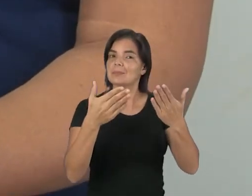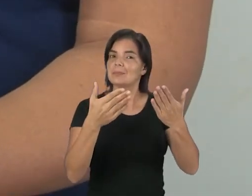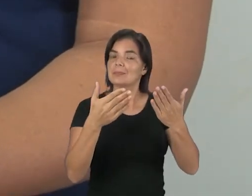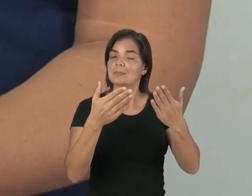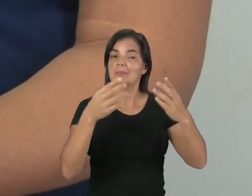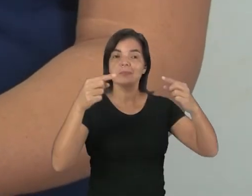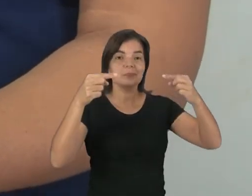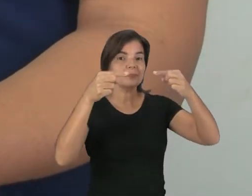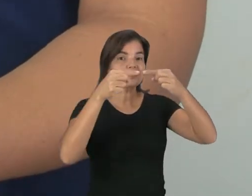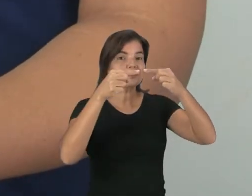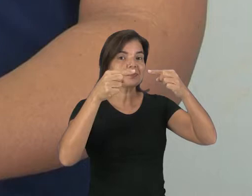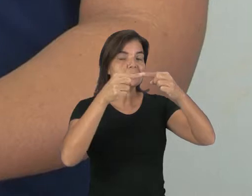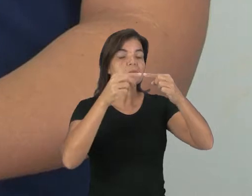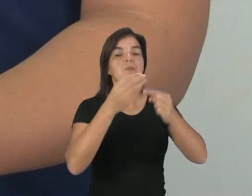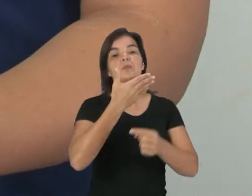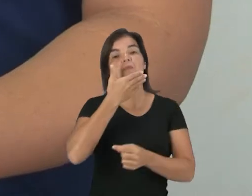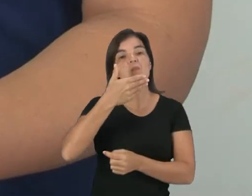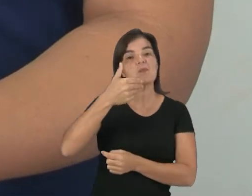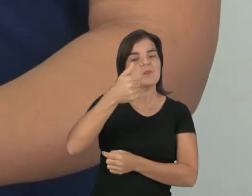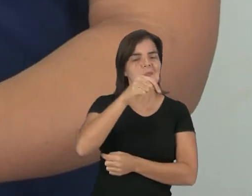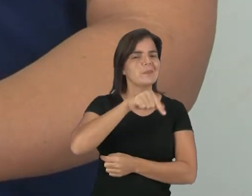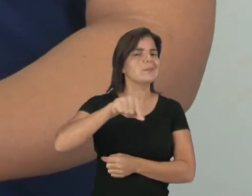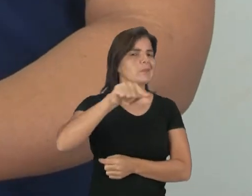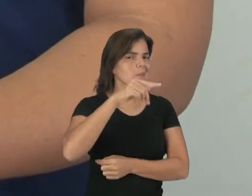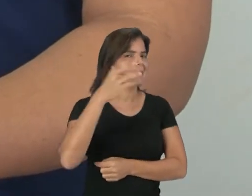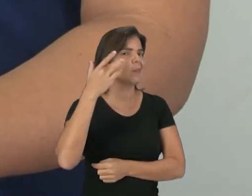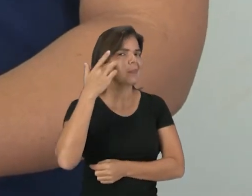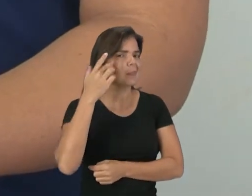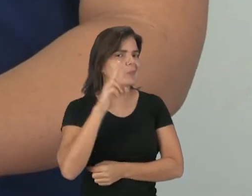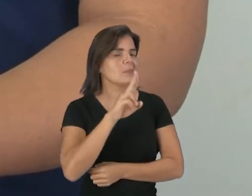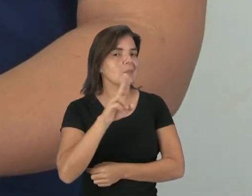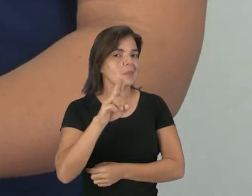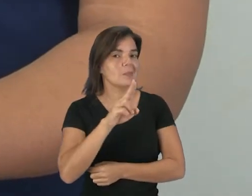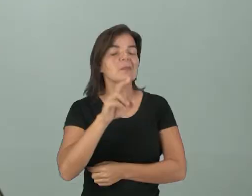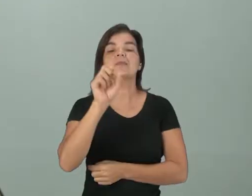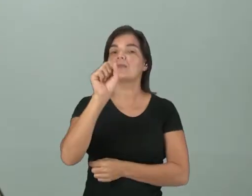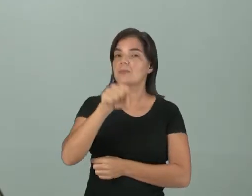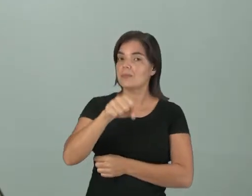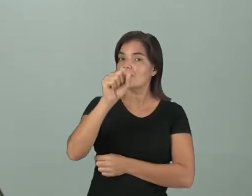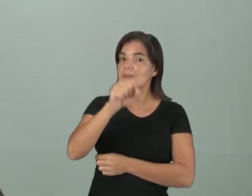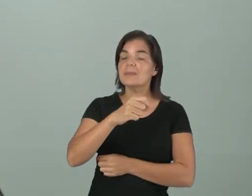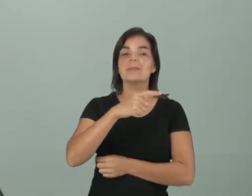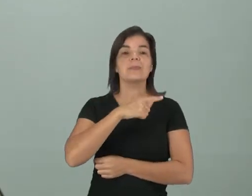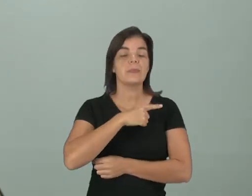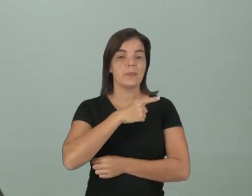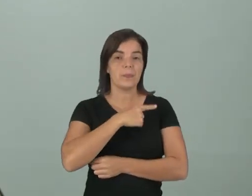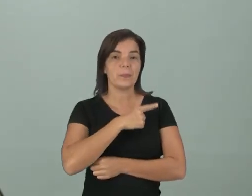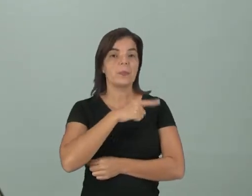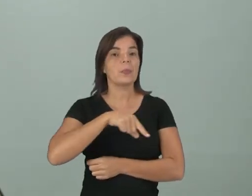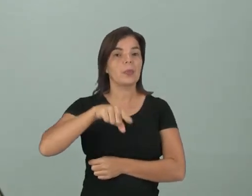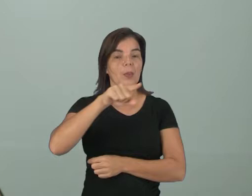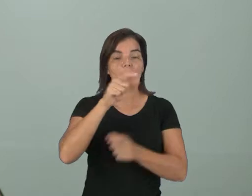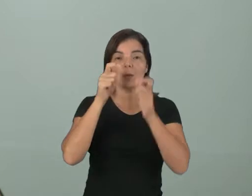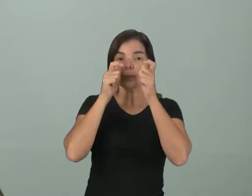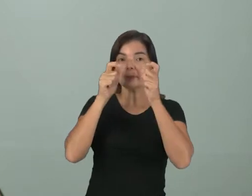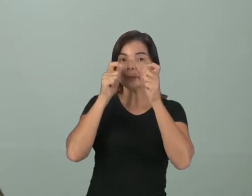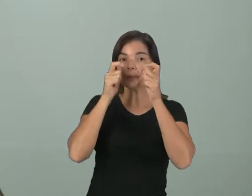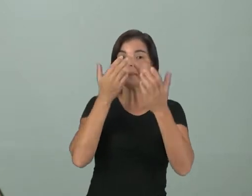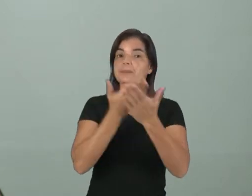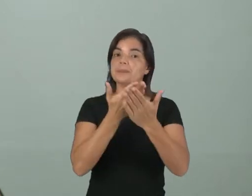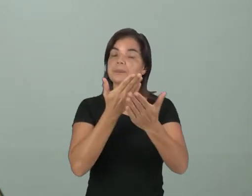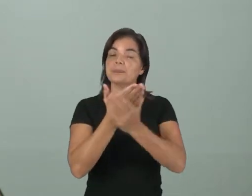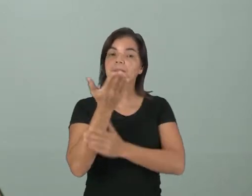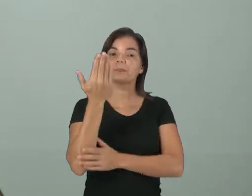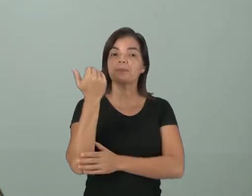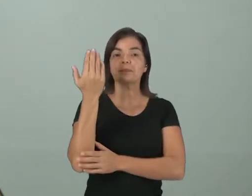como é o nome dessa ponta? Ou melhor, você acha que existe um nome? Sim, existe. E para quem estava ligadinho na aula